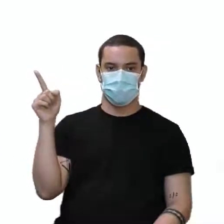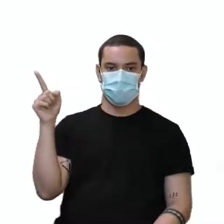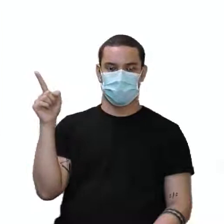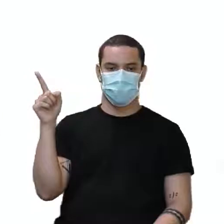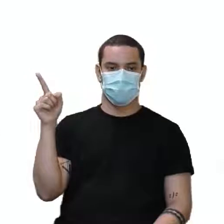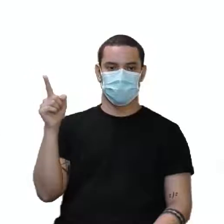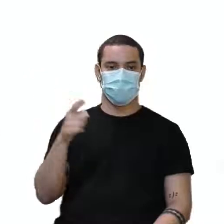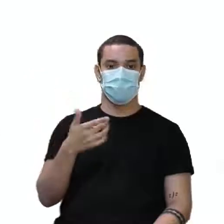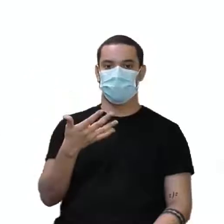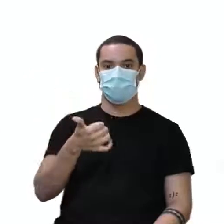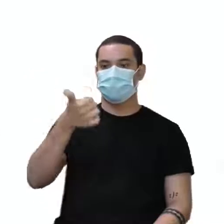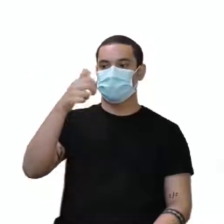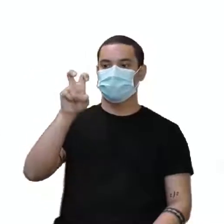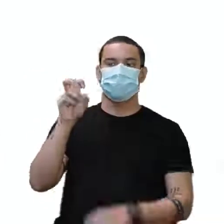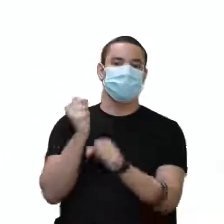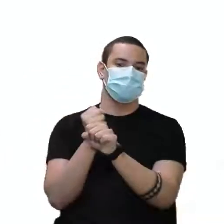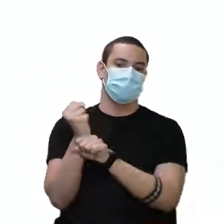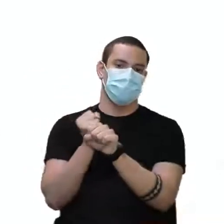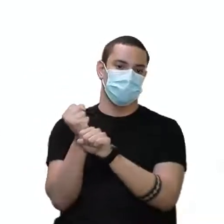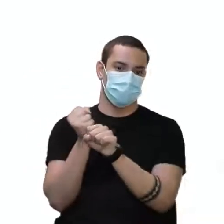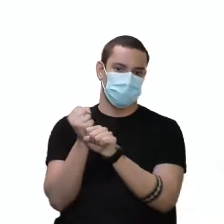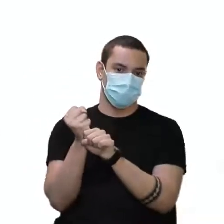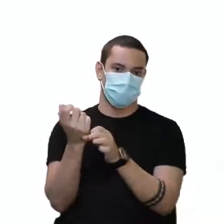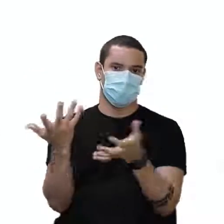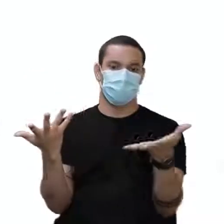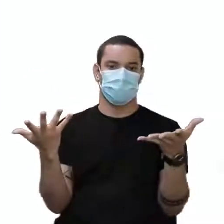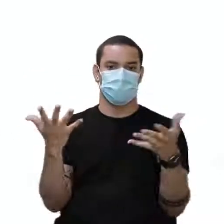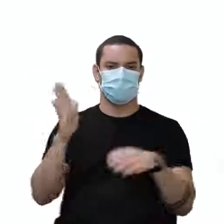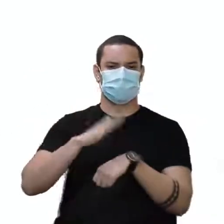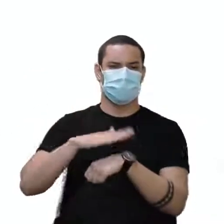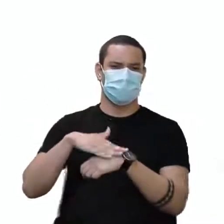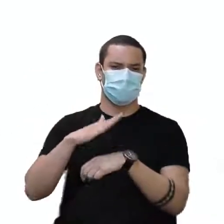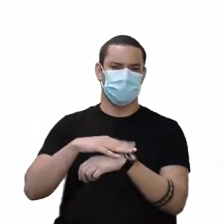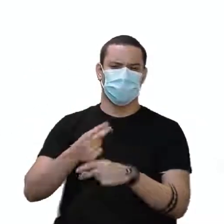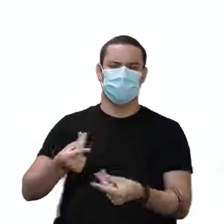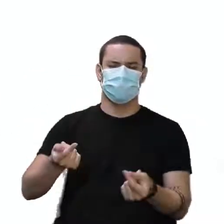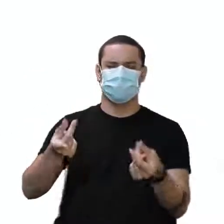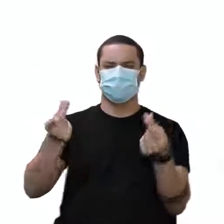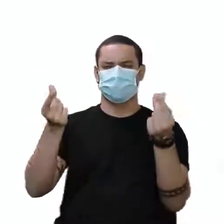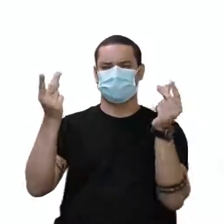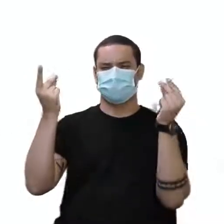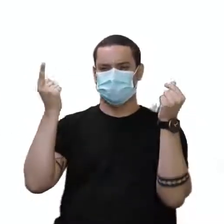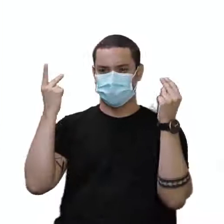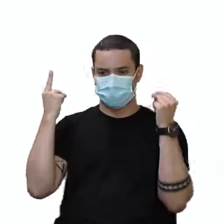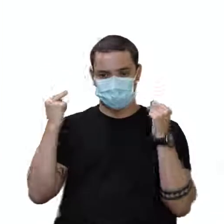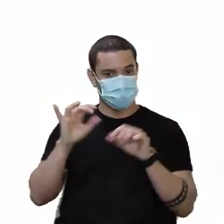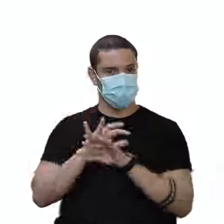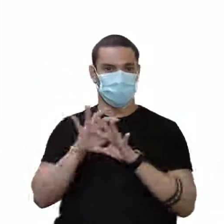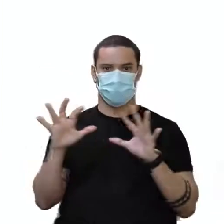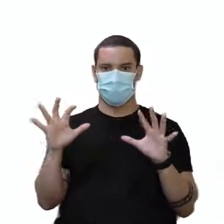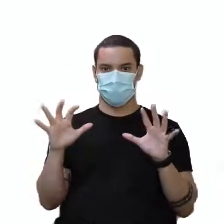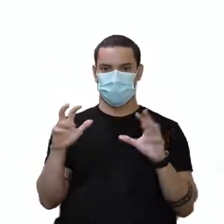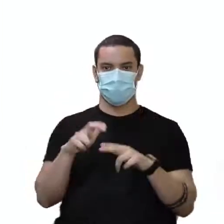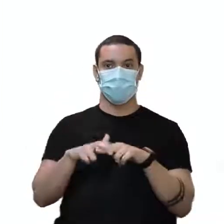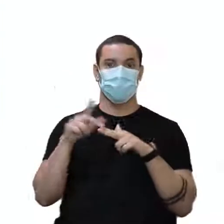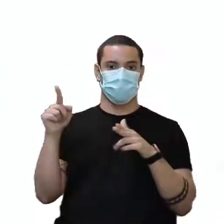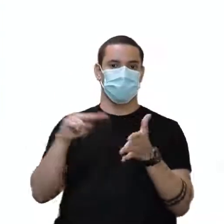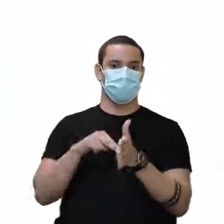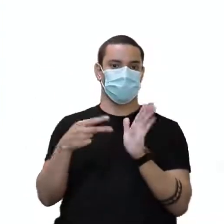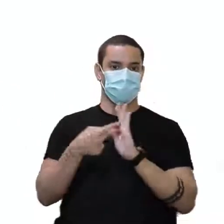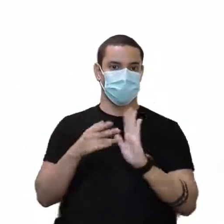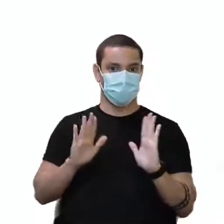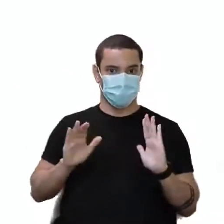15 years, há 15 anos, for a long time, há muito tempo e assim por diante. Esse é o nosso